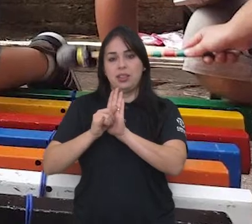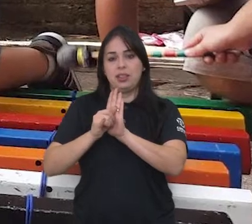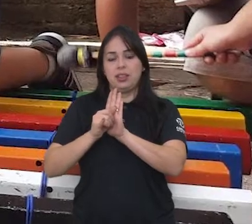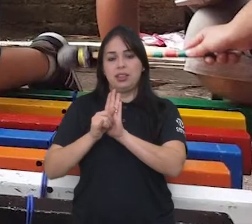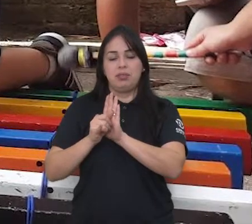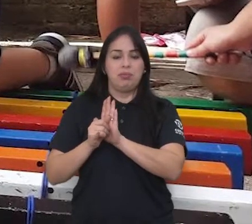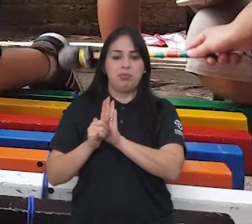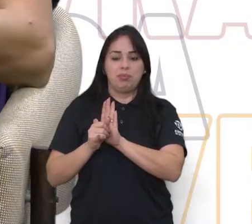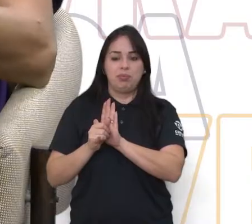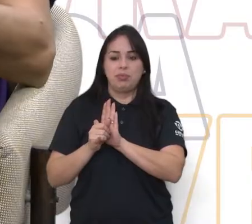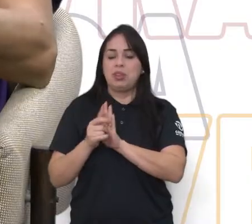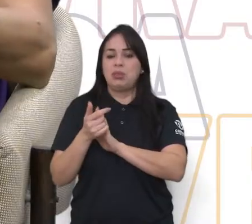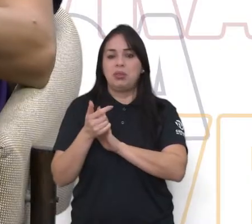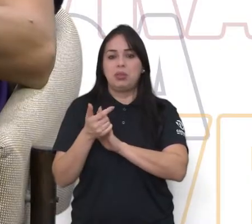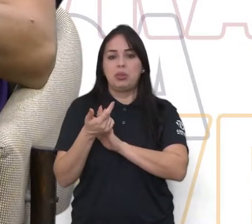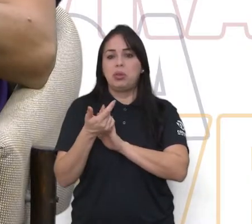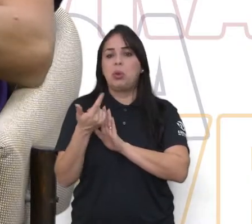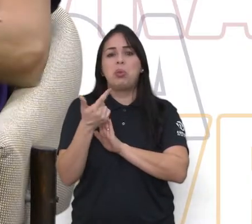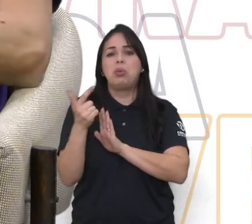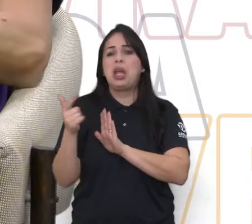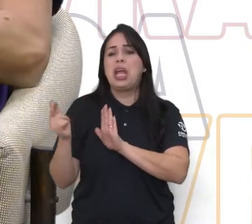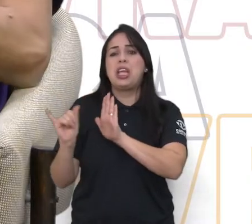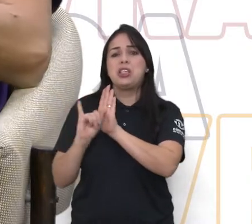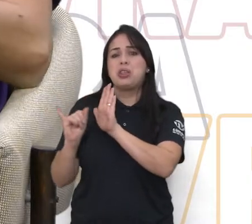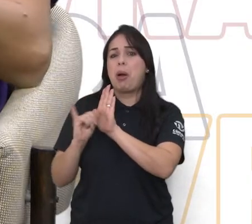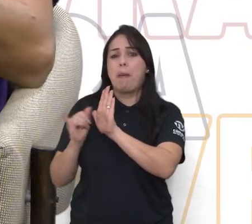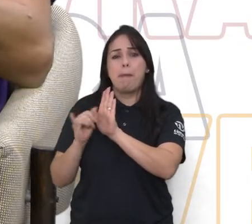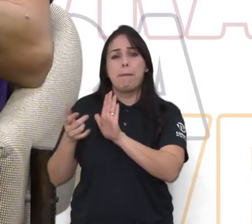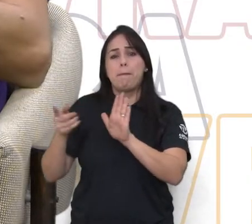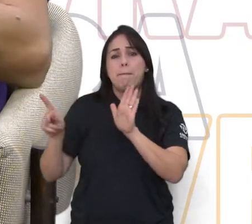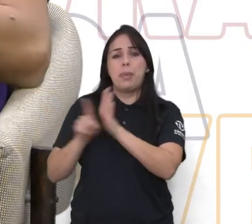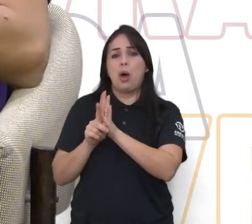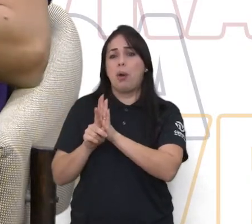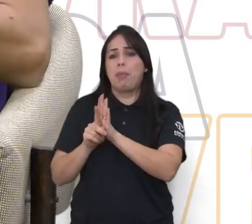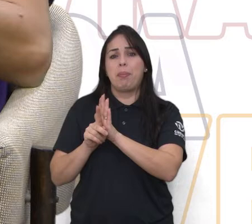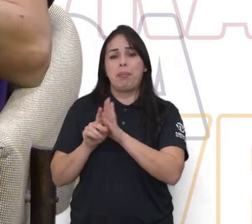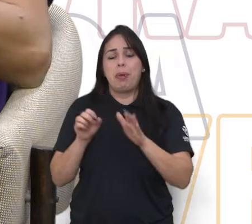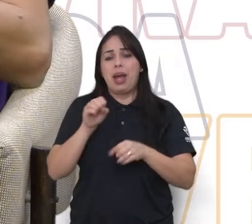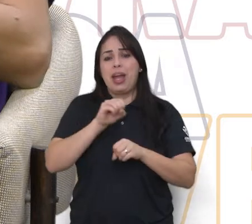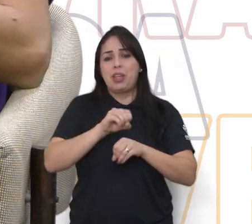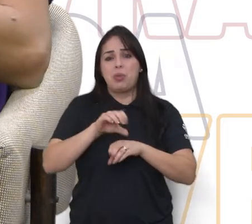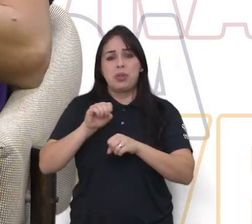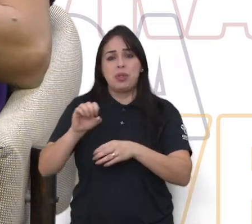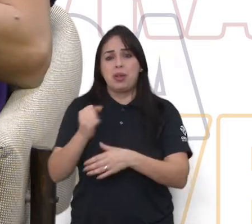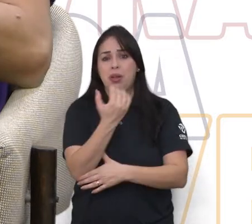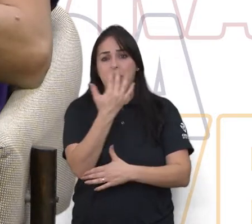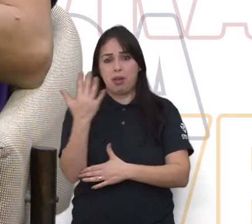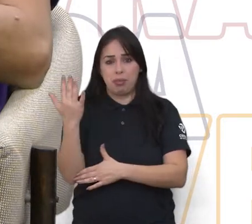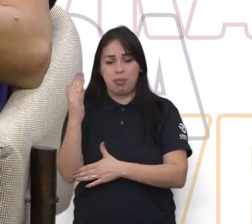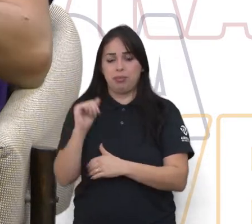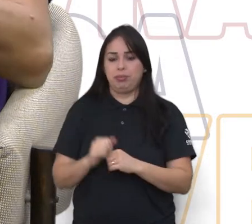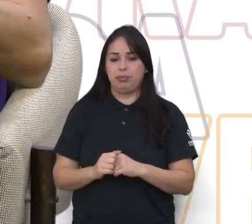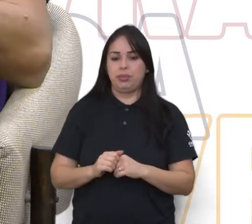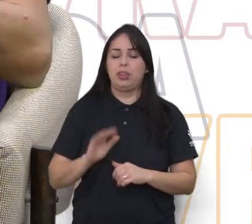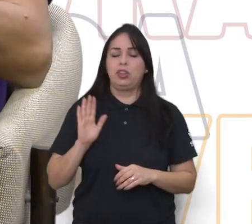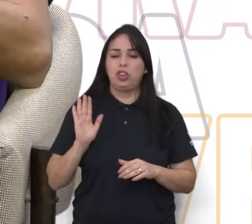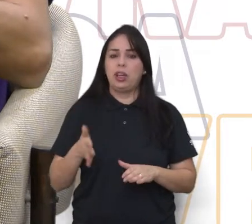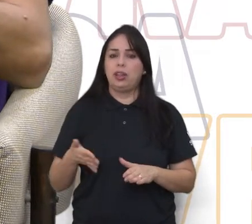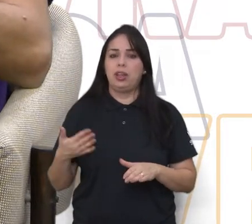como eu disse antes, não há tantas frentes de editais para a educação ambiental que comporte esse trabalho, né? A gente